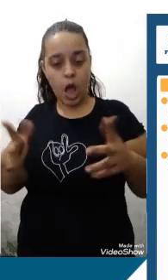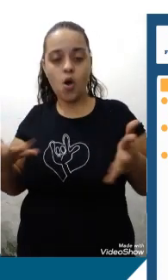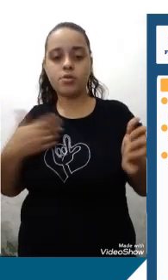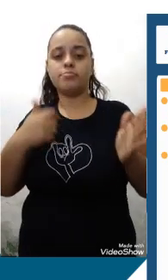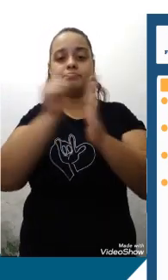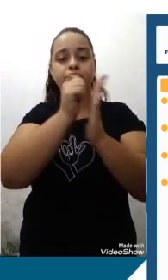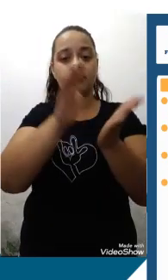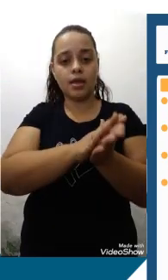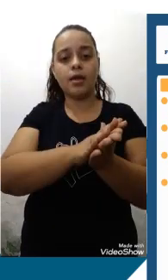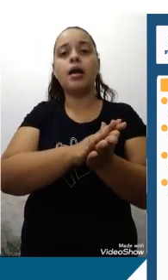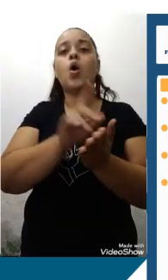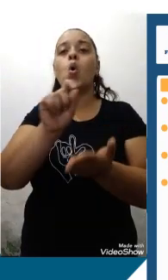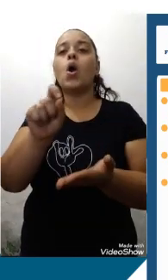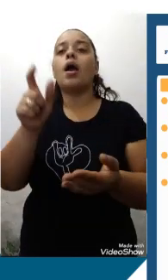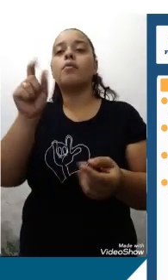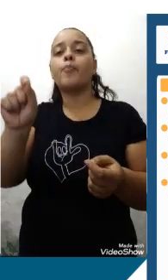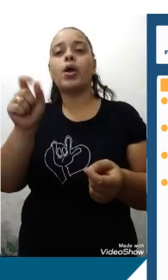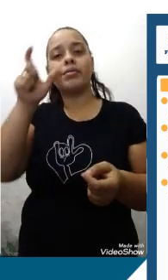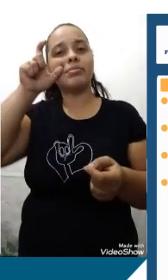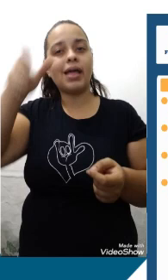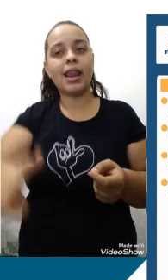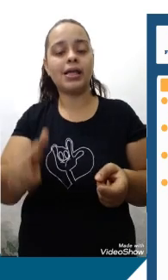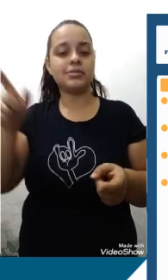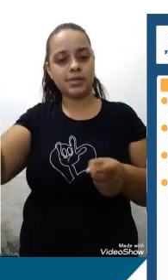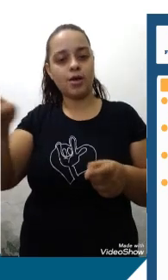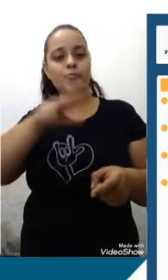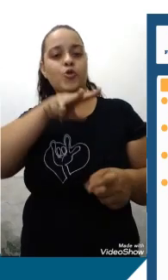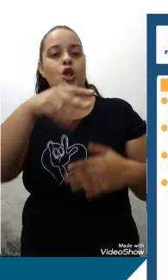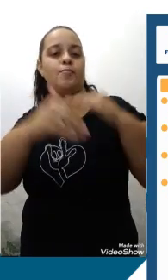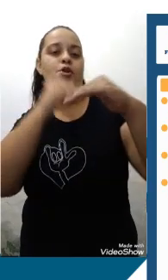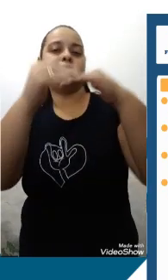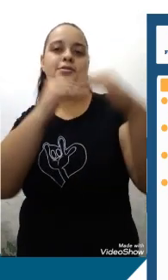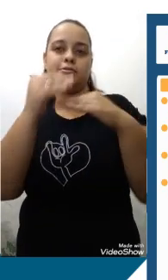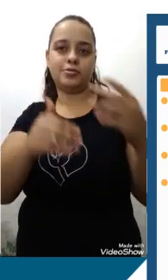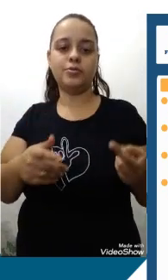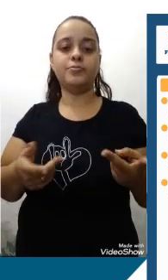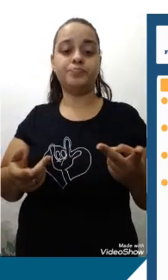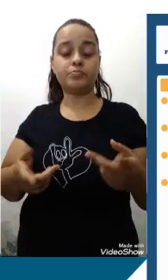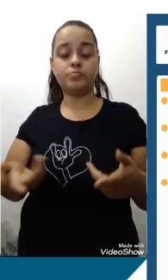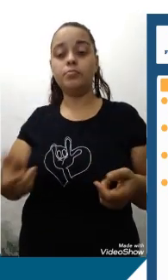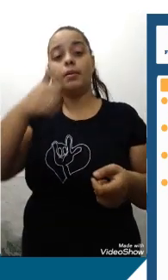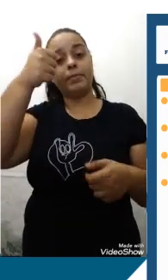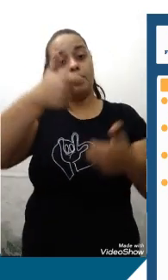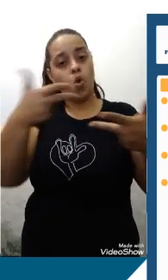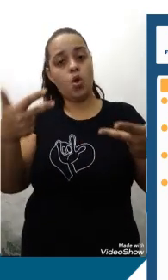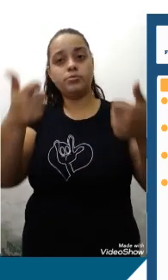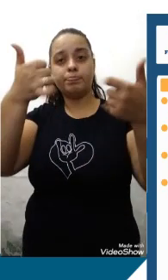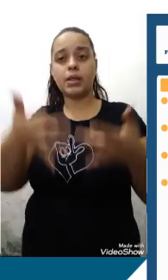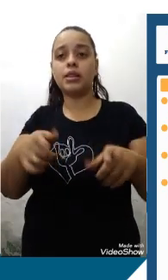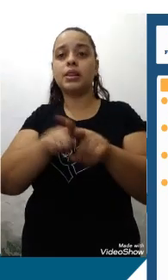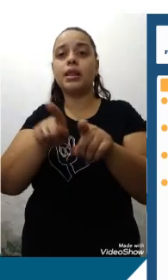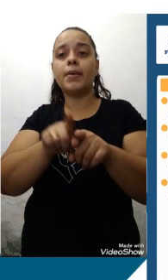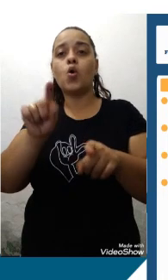nas nossas anotações quais foram os interesses que moveram os portugueses ao longo desse processo. E a primeira coisa que a gente precisa indicar é